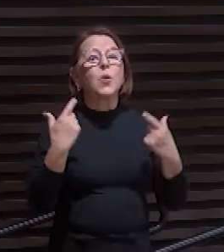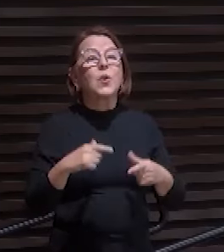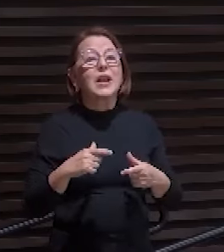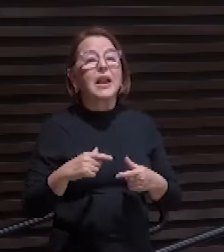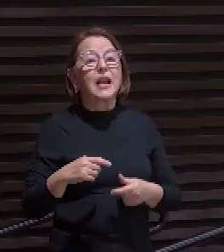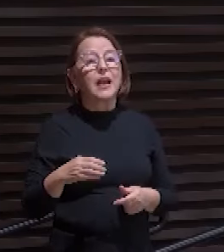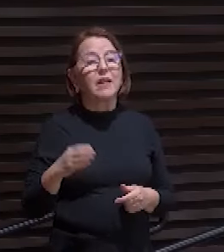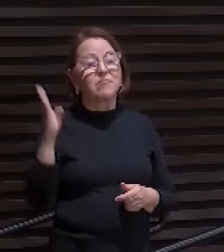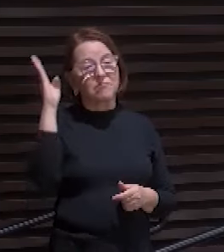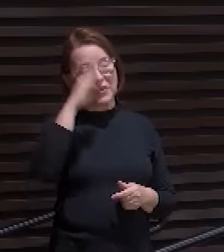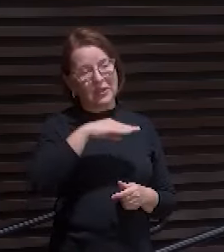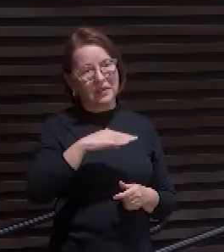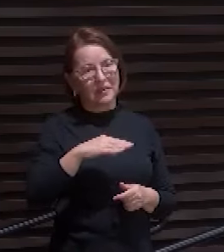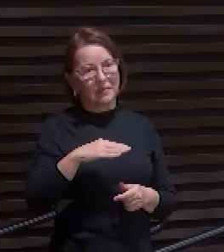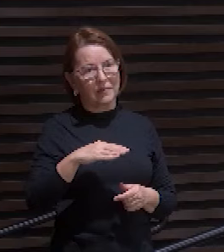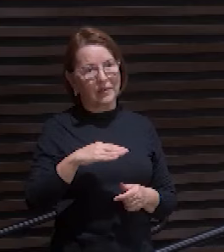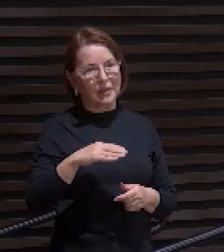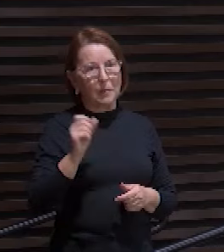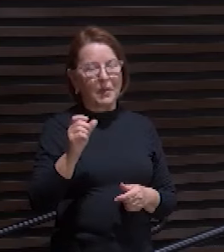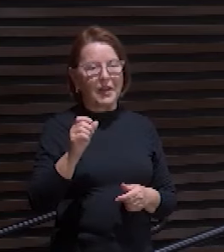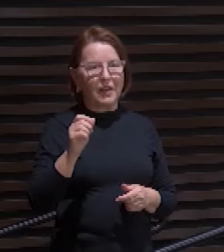O que é a palavra jaz?